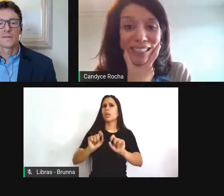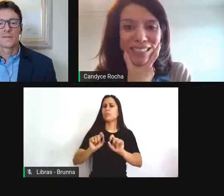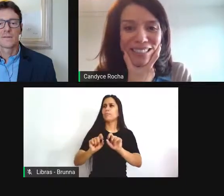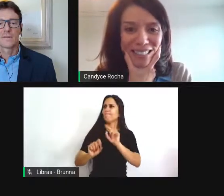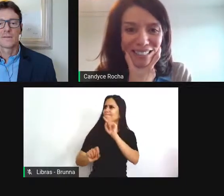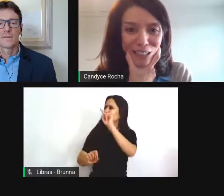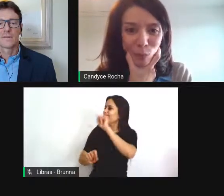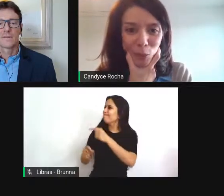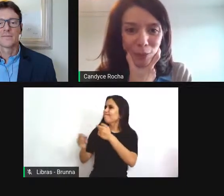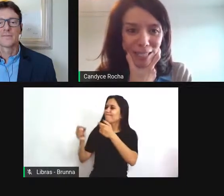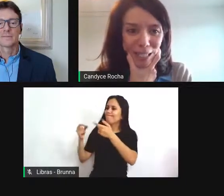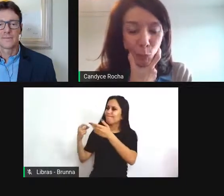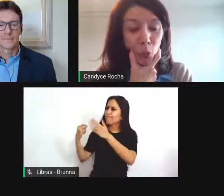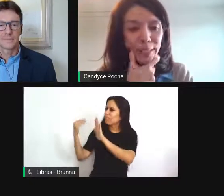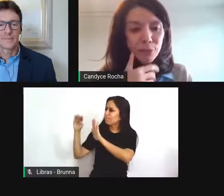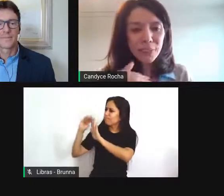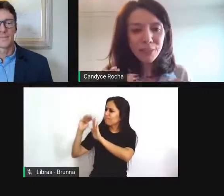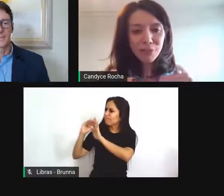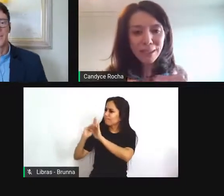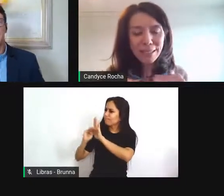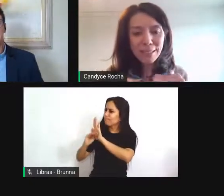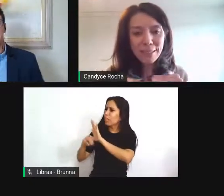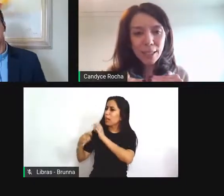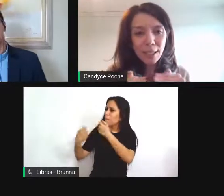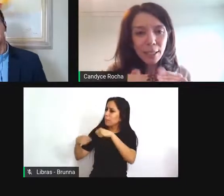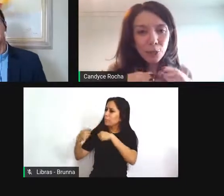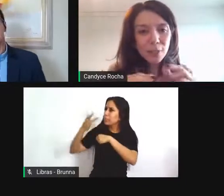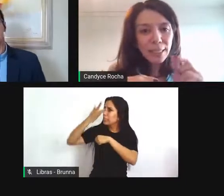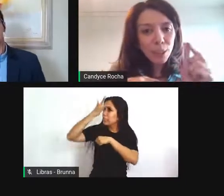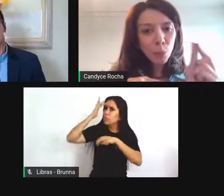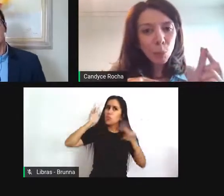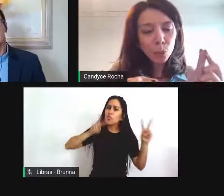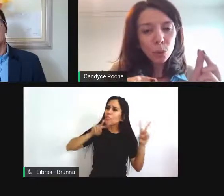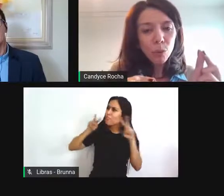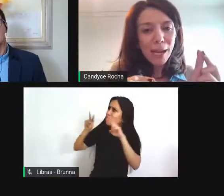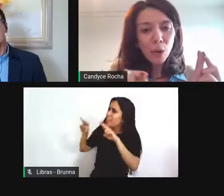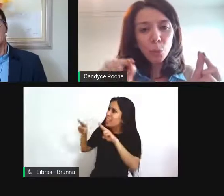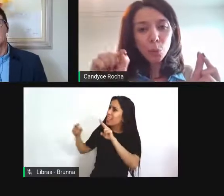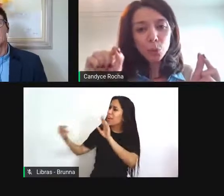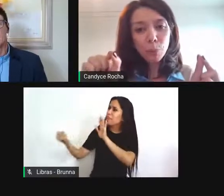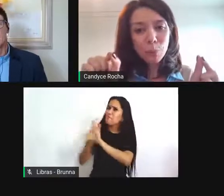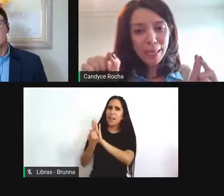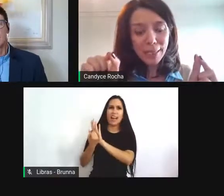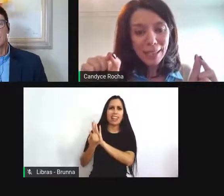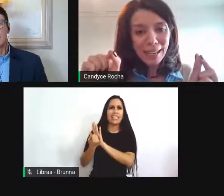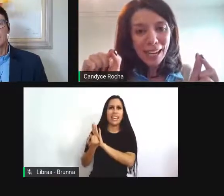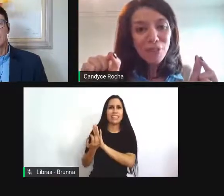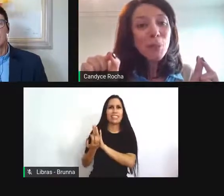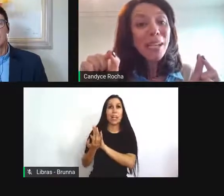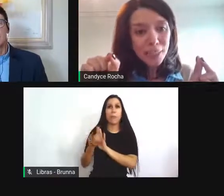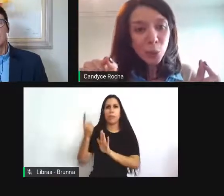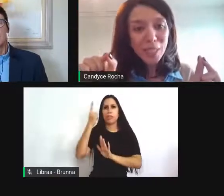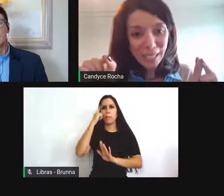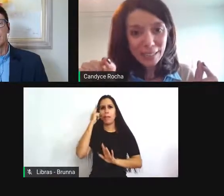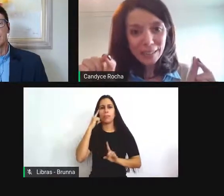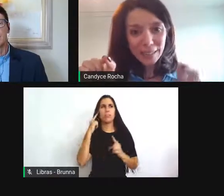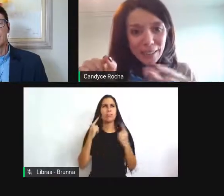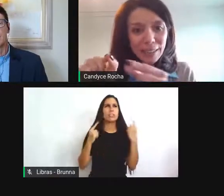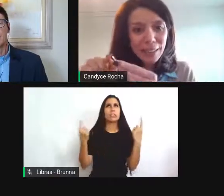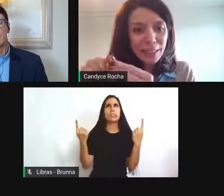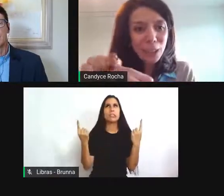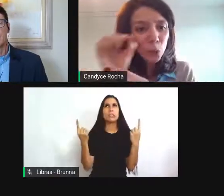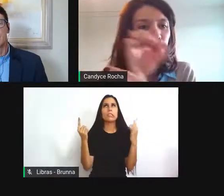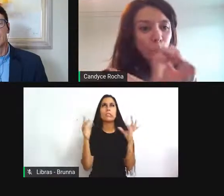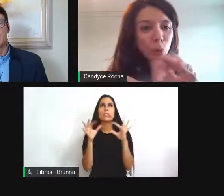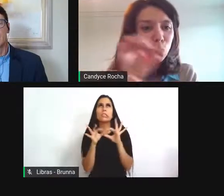ficar registrada para alguém, porque você liga um ponto A a um ponto B, aí vem mais